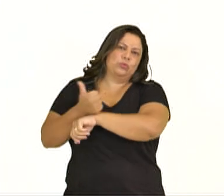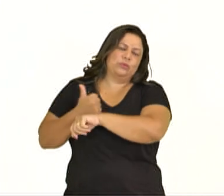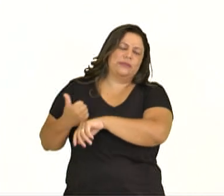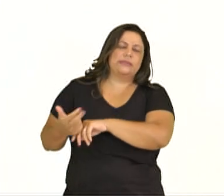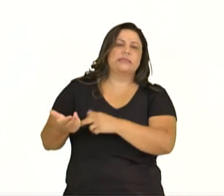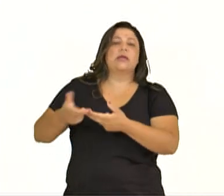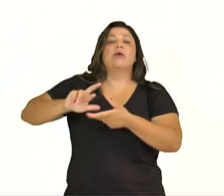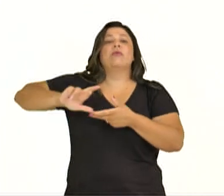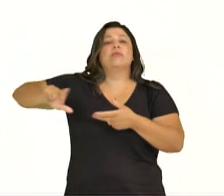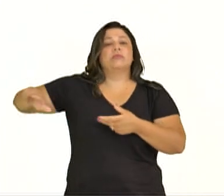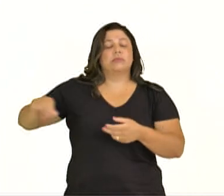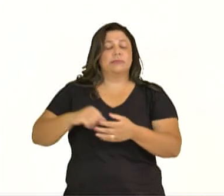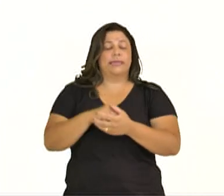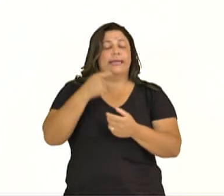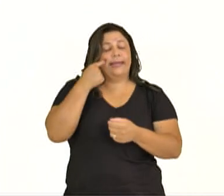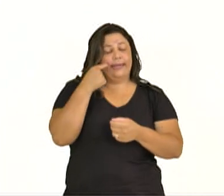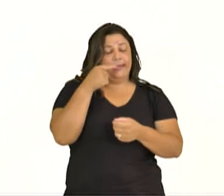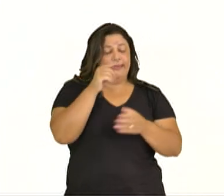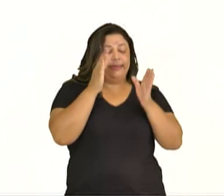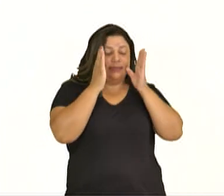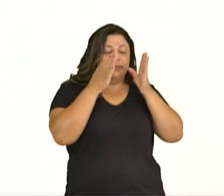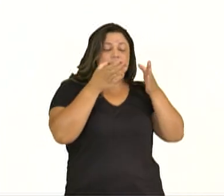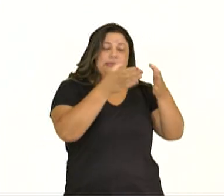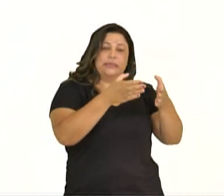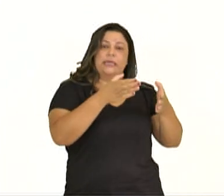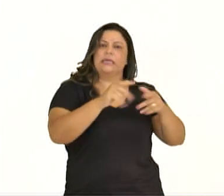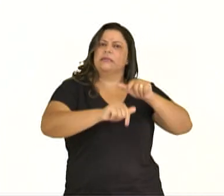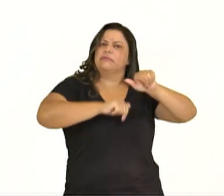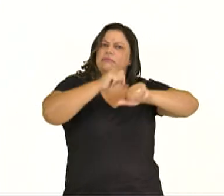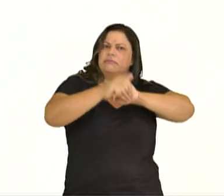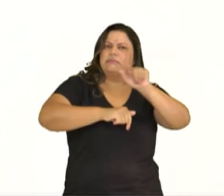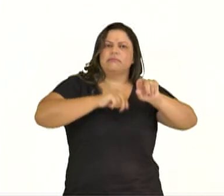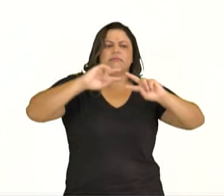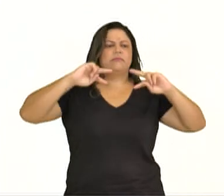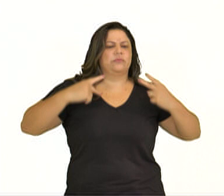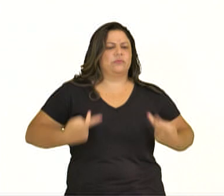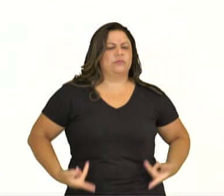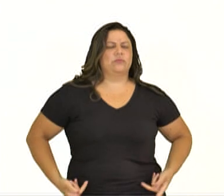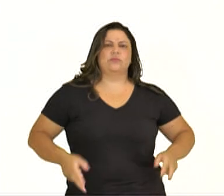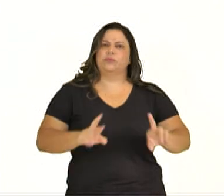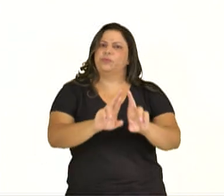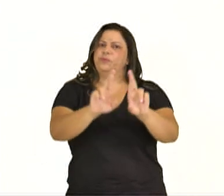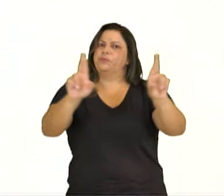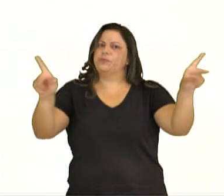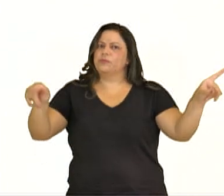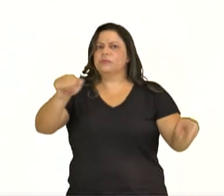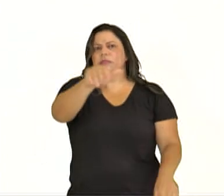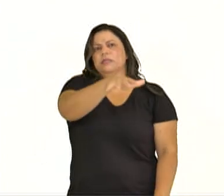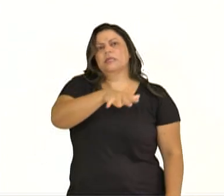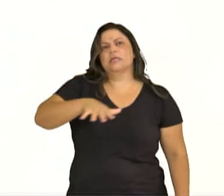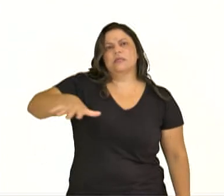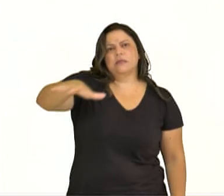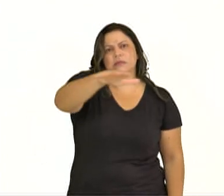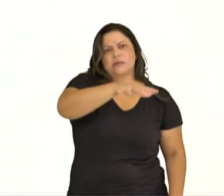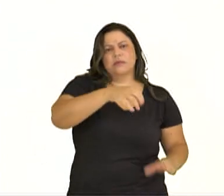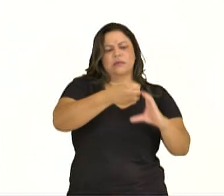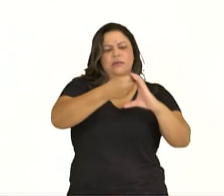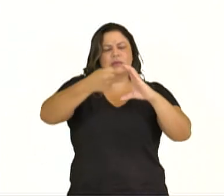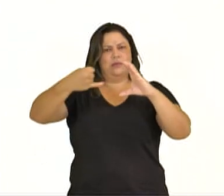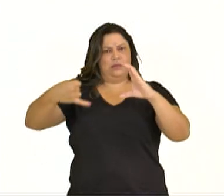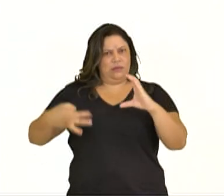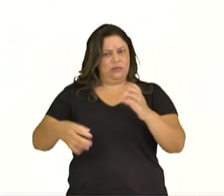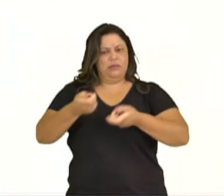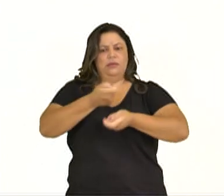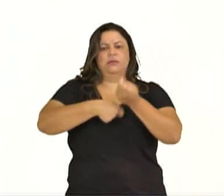base nessas atividades econômicas, o ser humano difere as paisagens em relação às características da